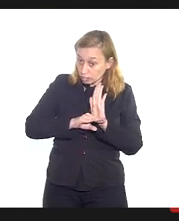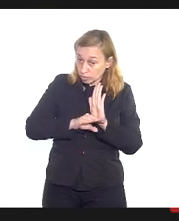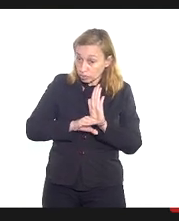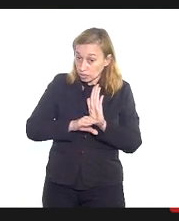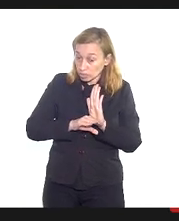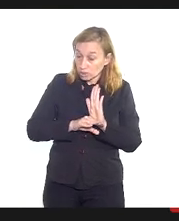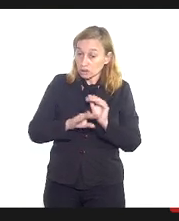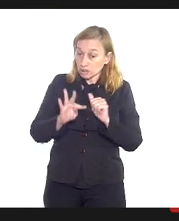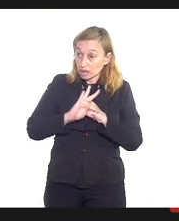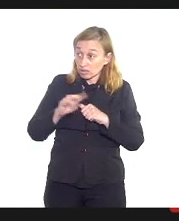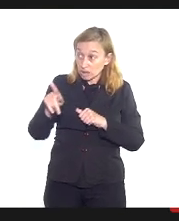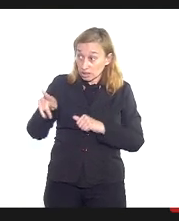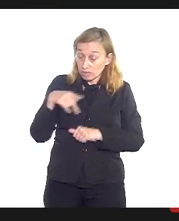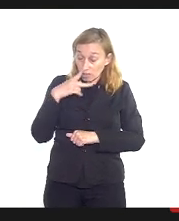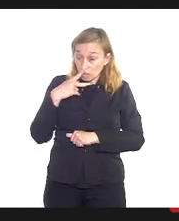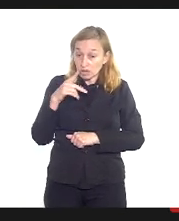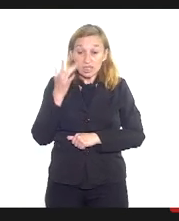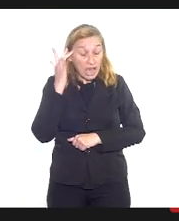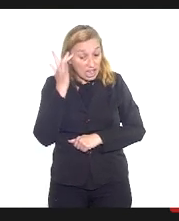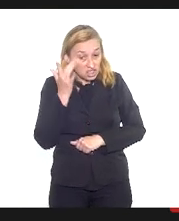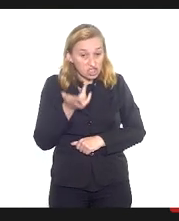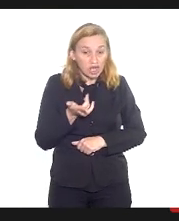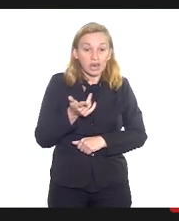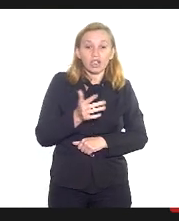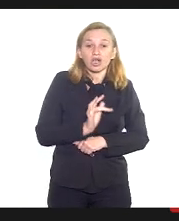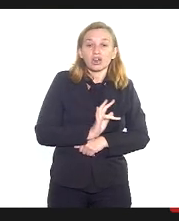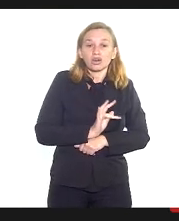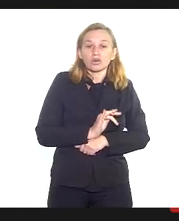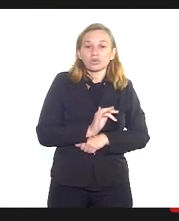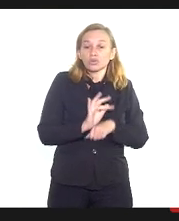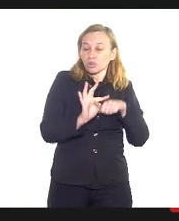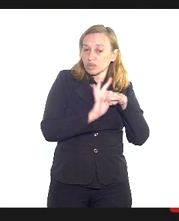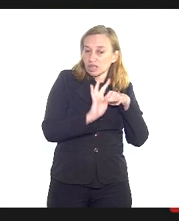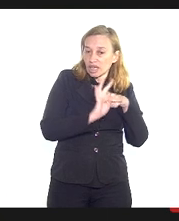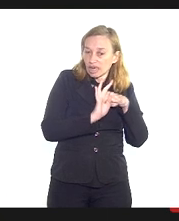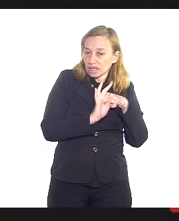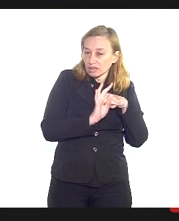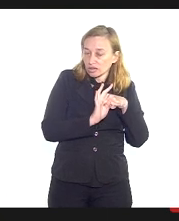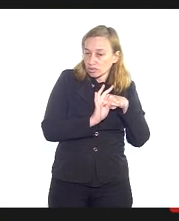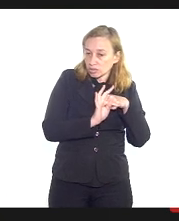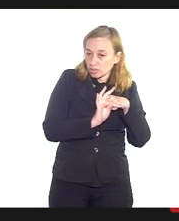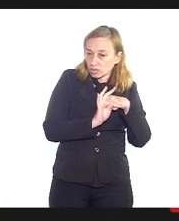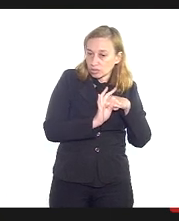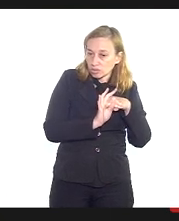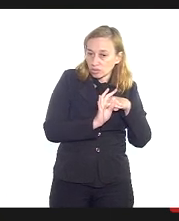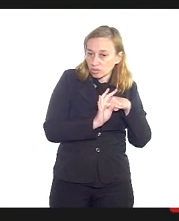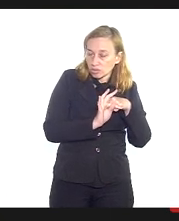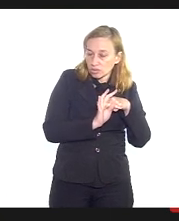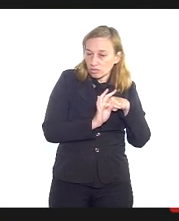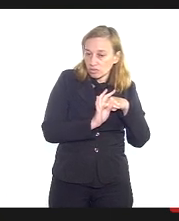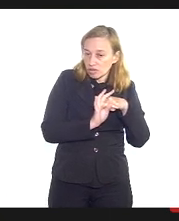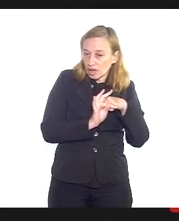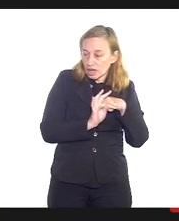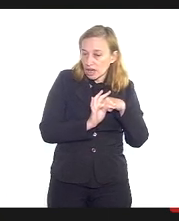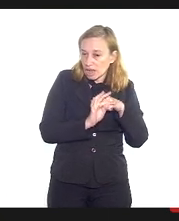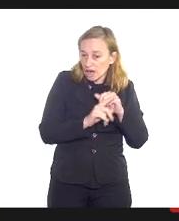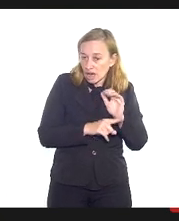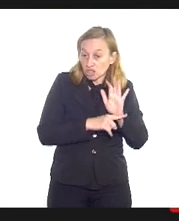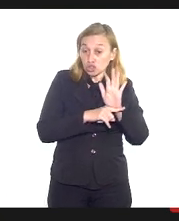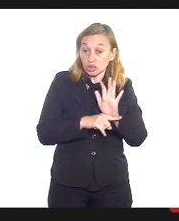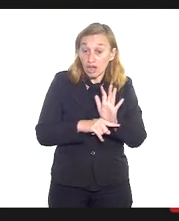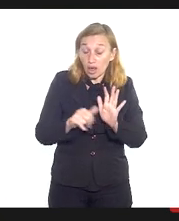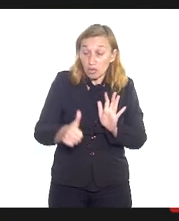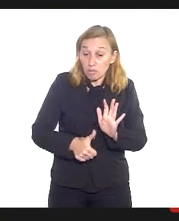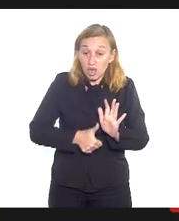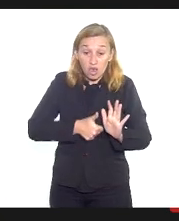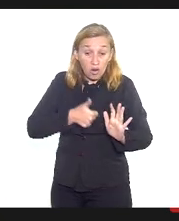falou. Porque você achar que o fundamento técnico, como tese, vai superar os interesses